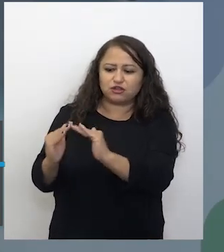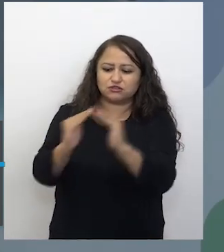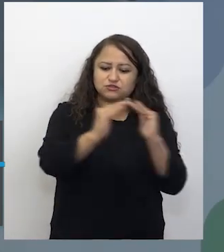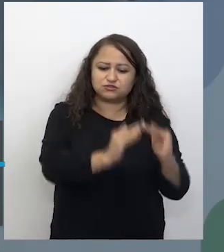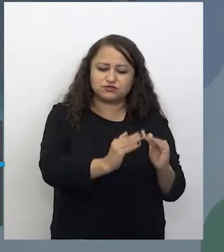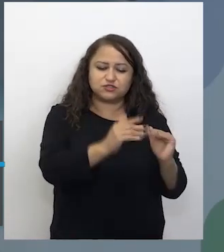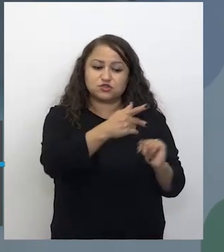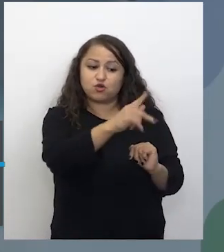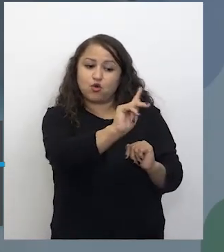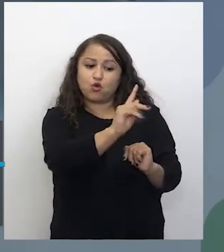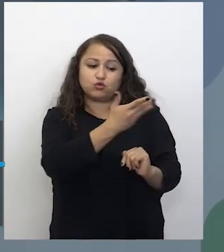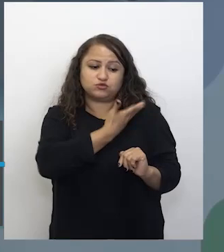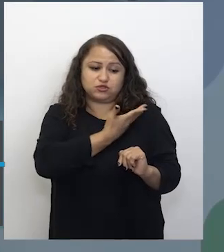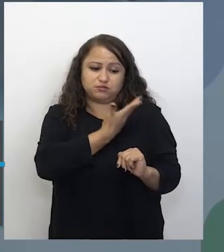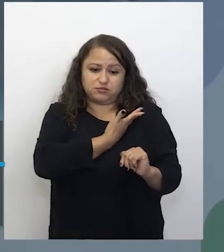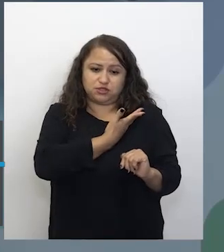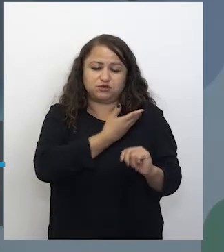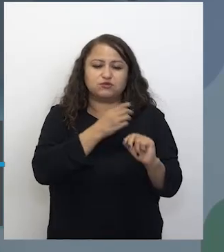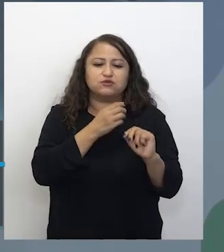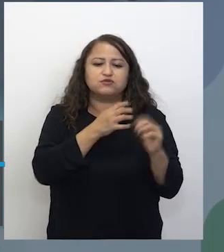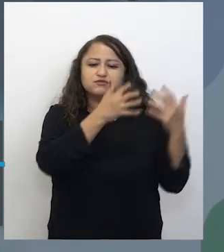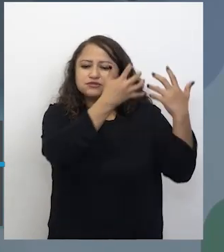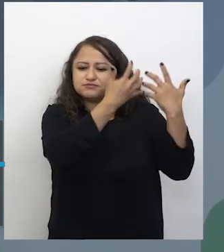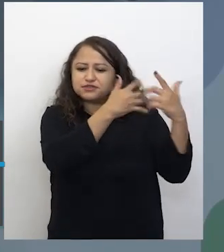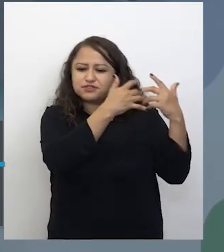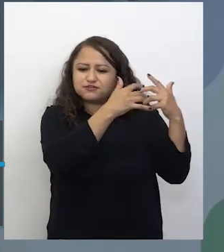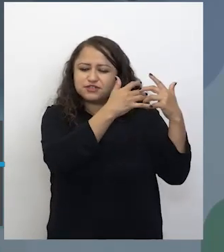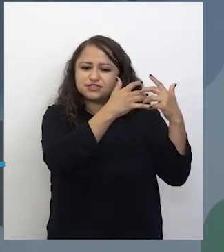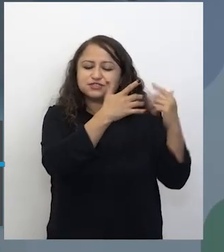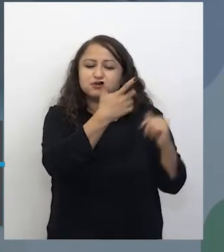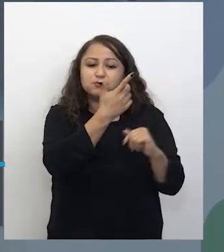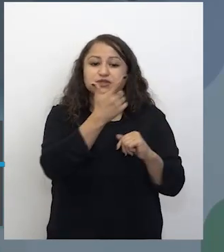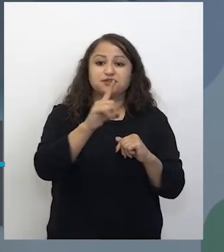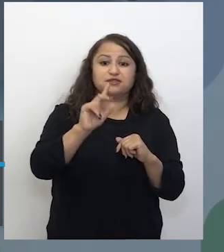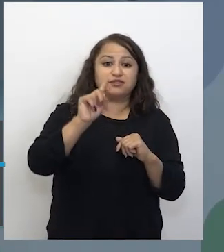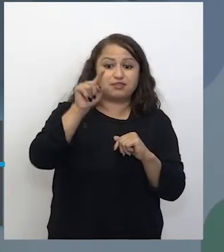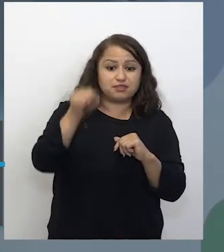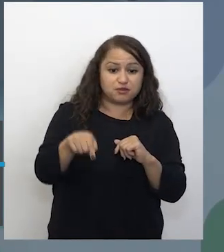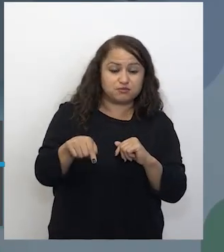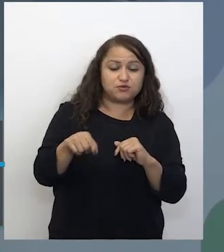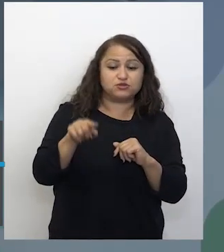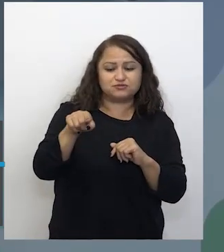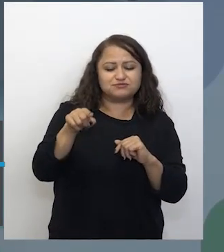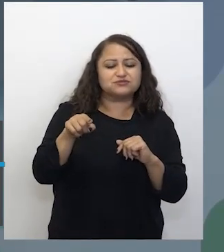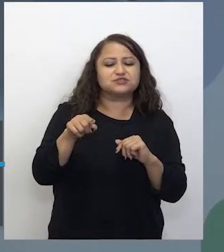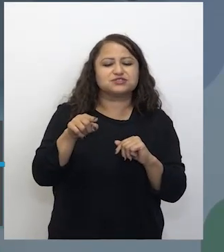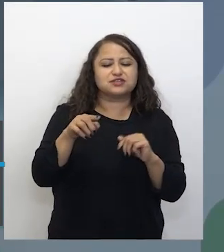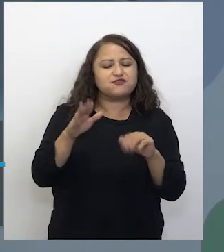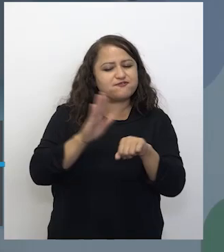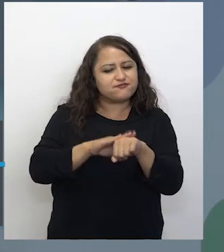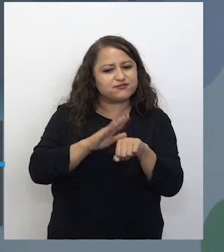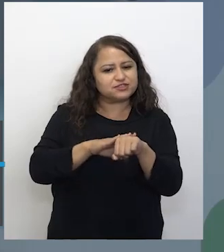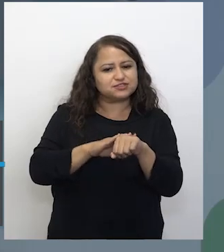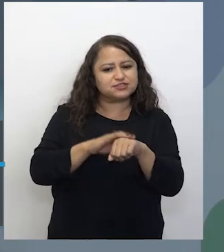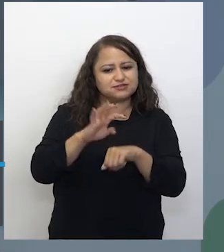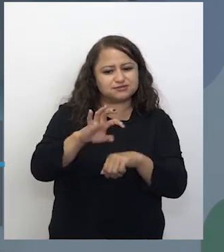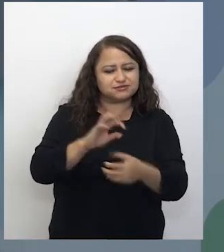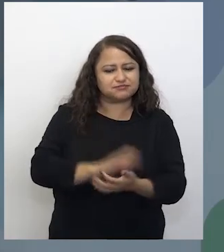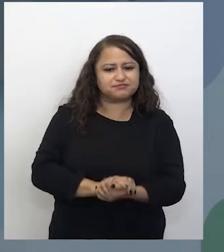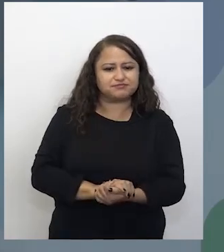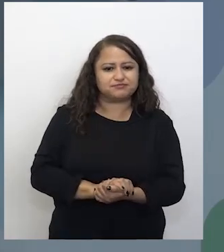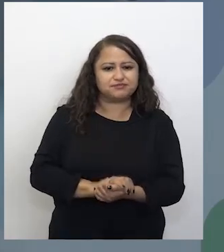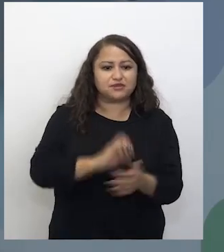de um outro colega. Então, fica aí a reflexão para que depois vocês façam isso com esses alunos. Eu coloquei aqui